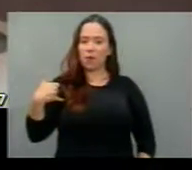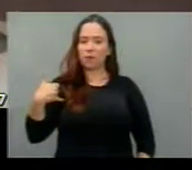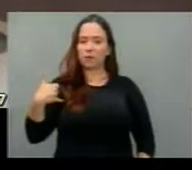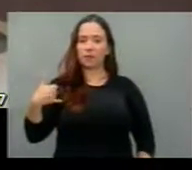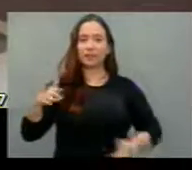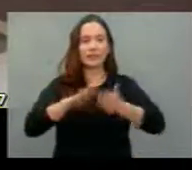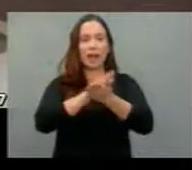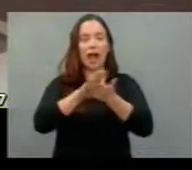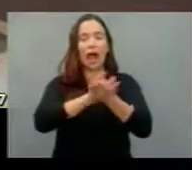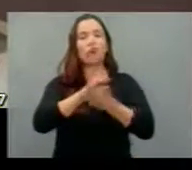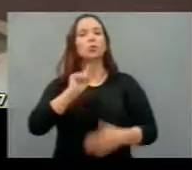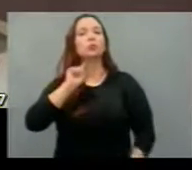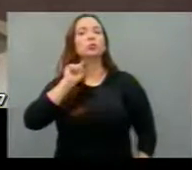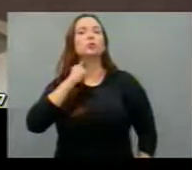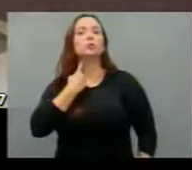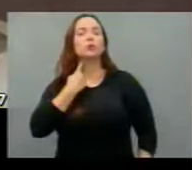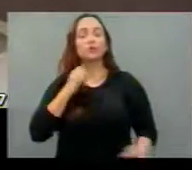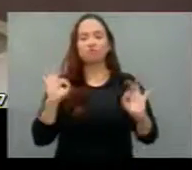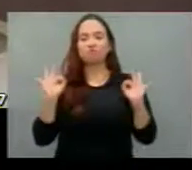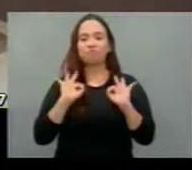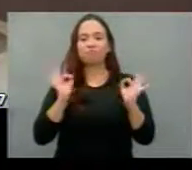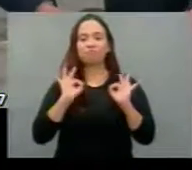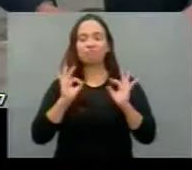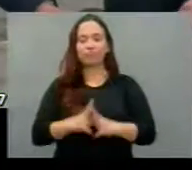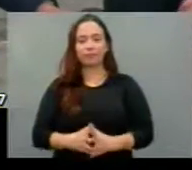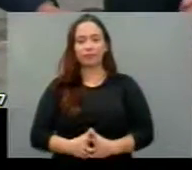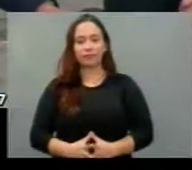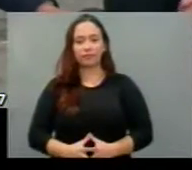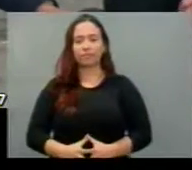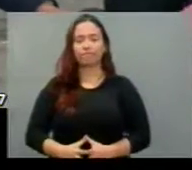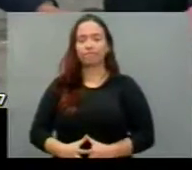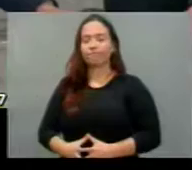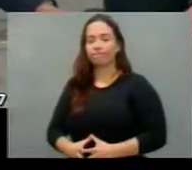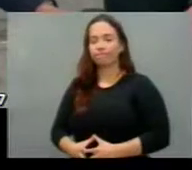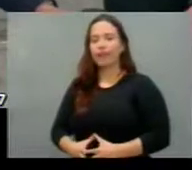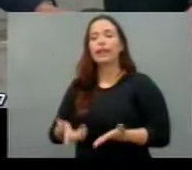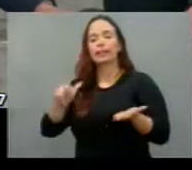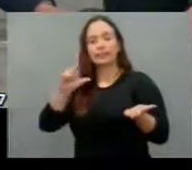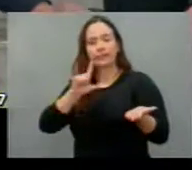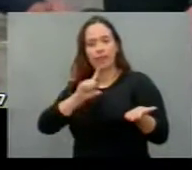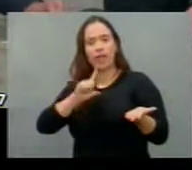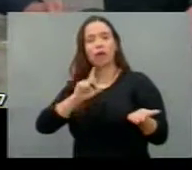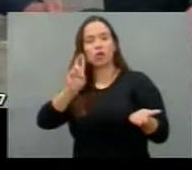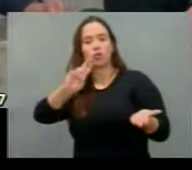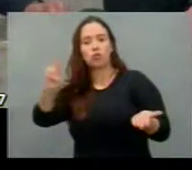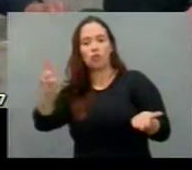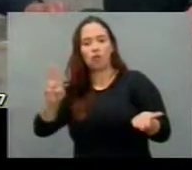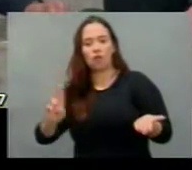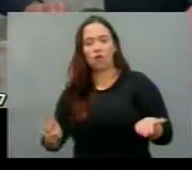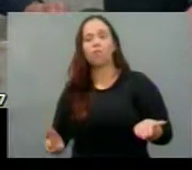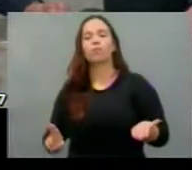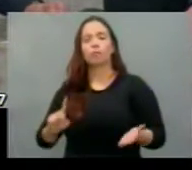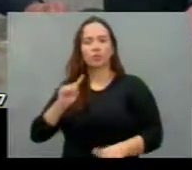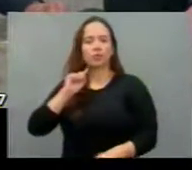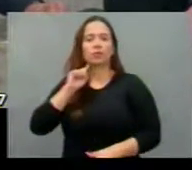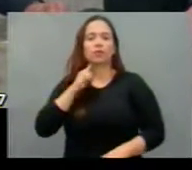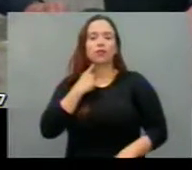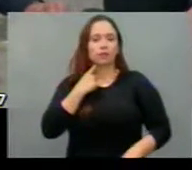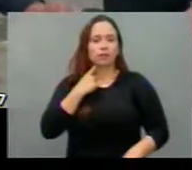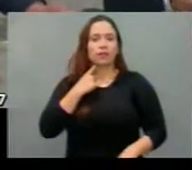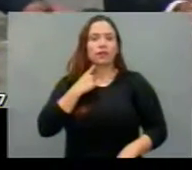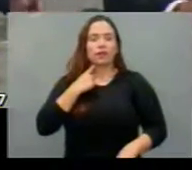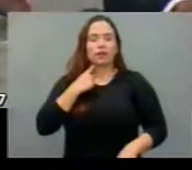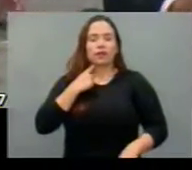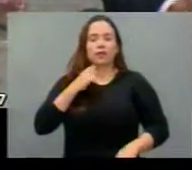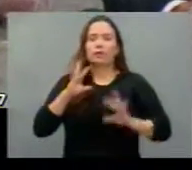nossa lisura, da nossa retidão. Estão com nomes envolvidos diretamente no que estamos